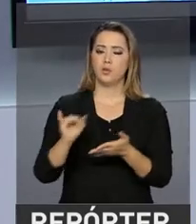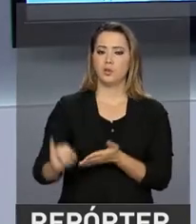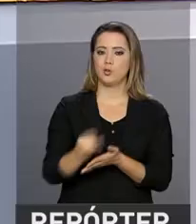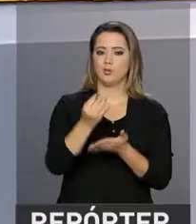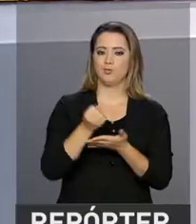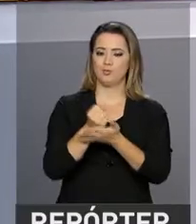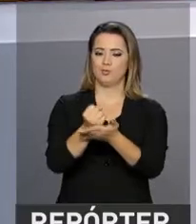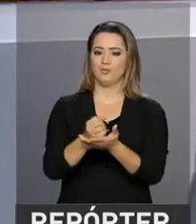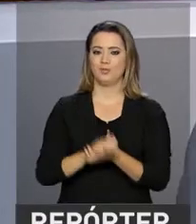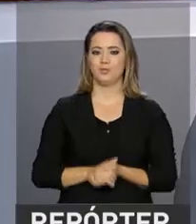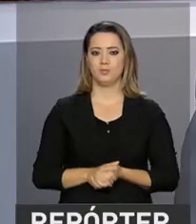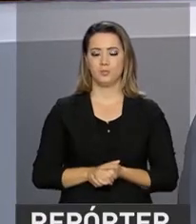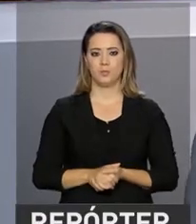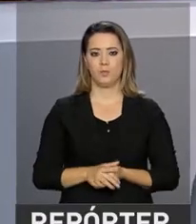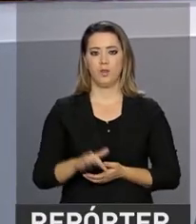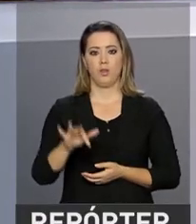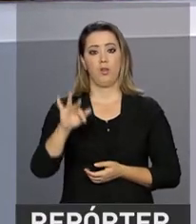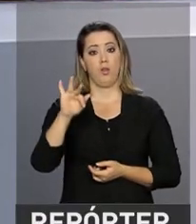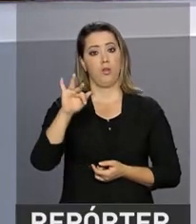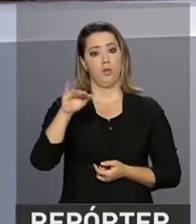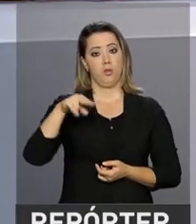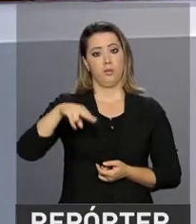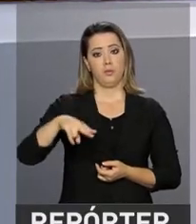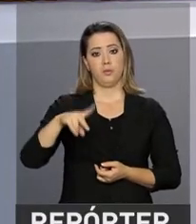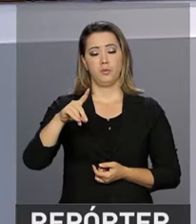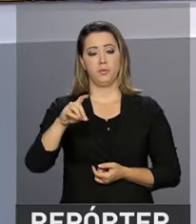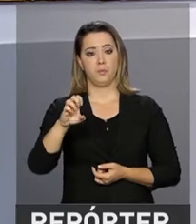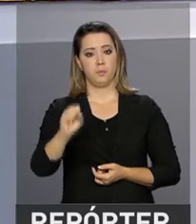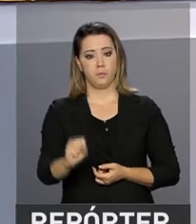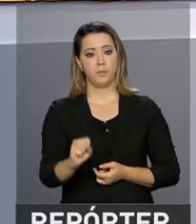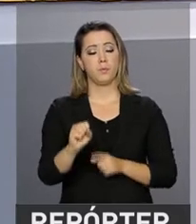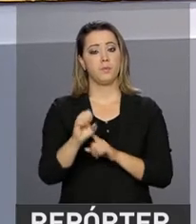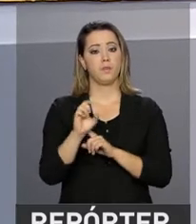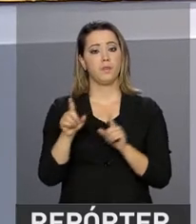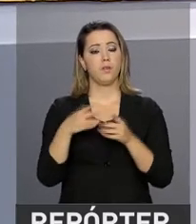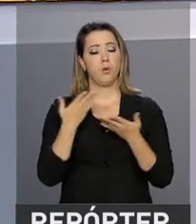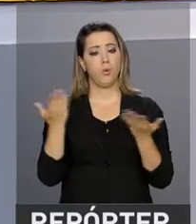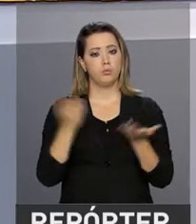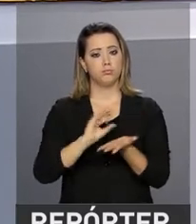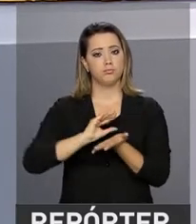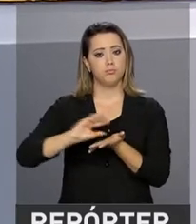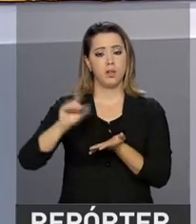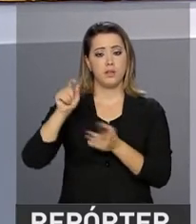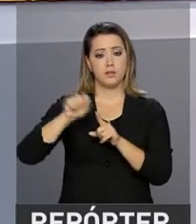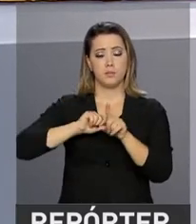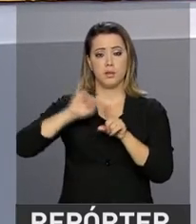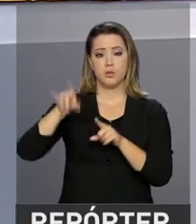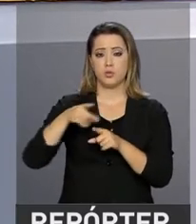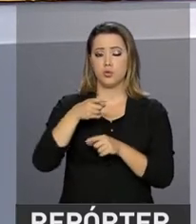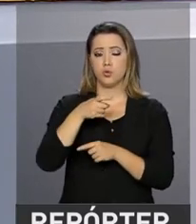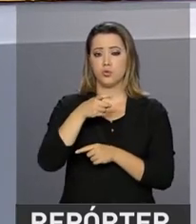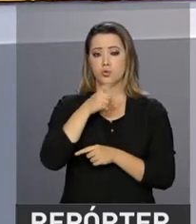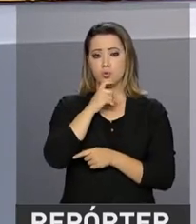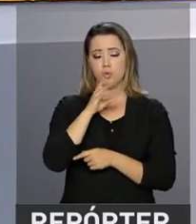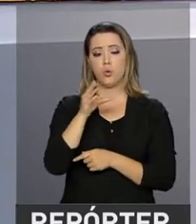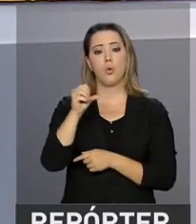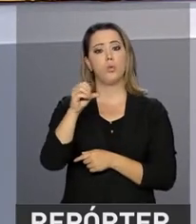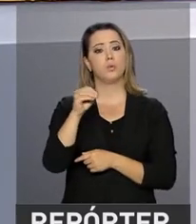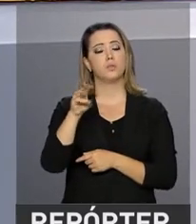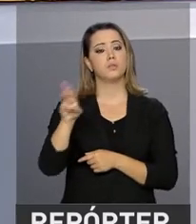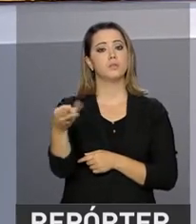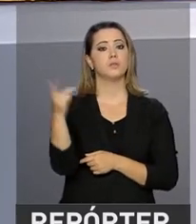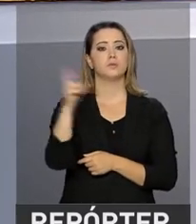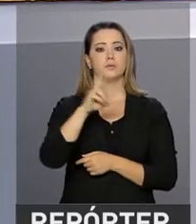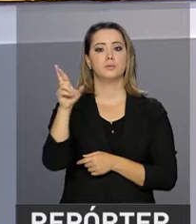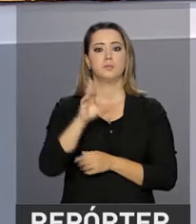ana o fundo nacional de desenvolvimento da educação repassou neste mês de julho quase 900 milhões de reais